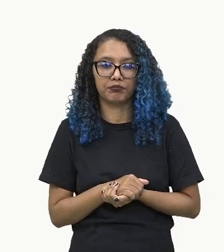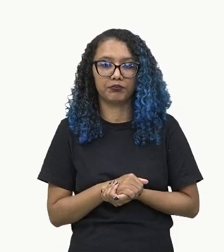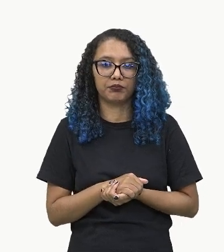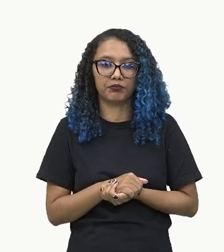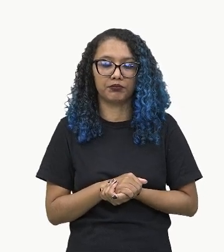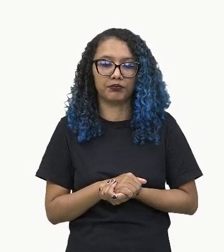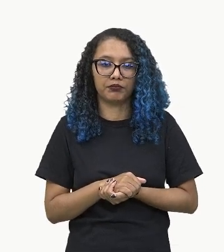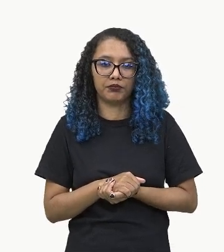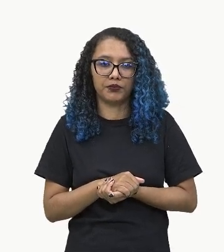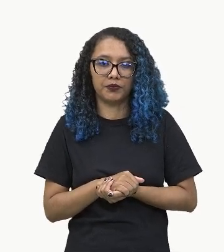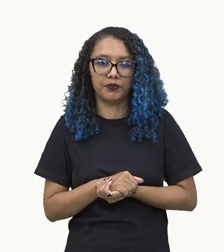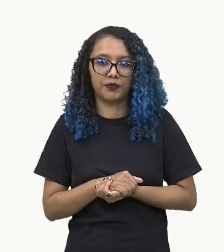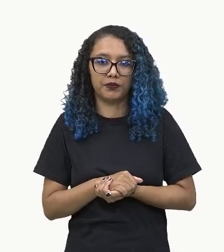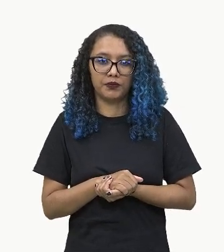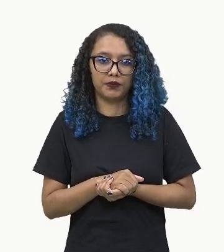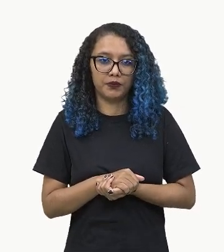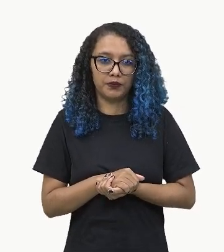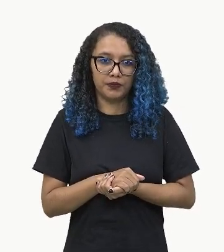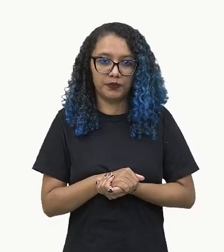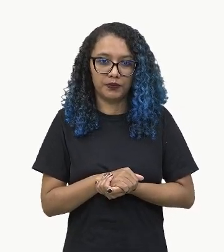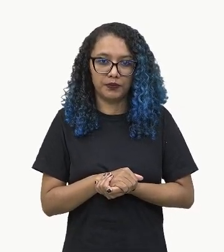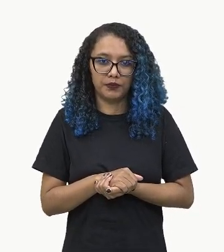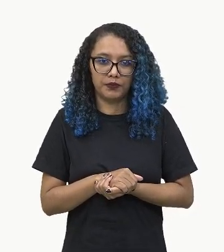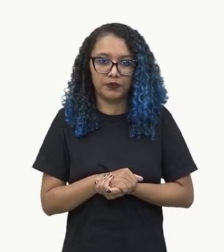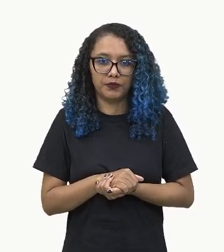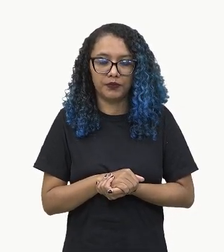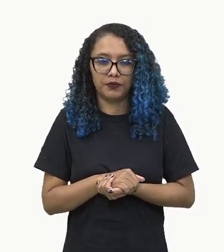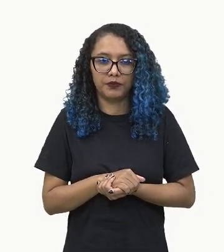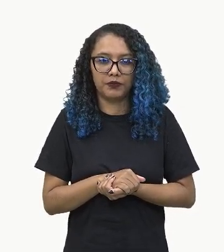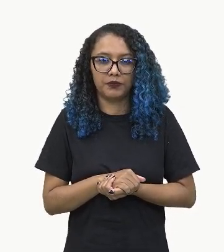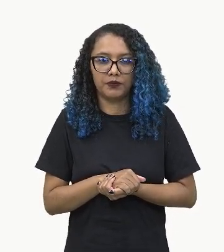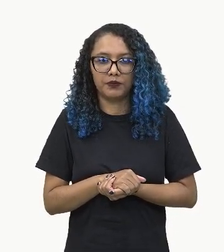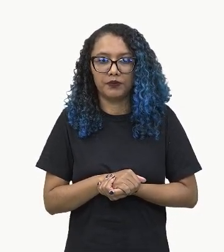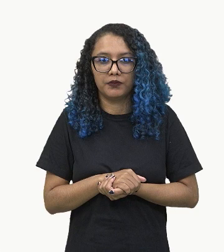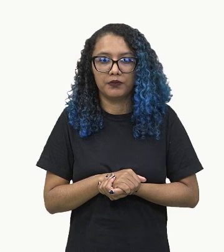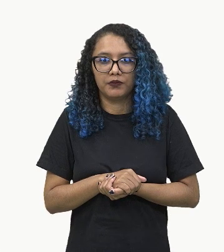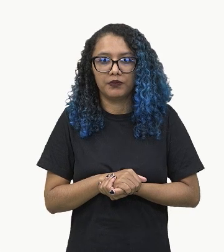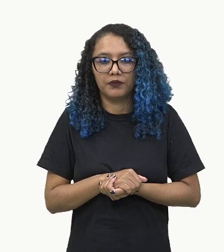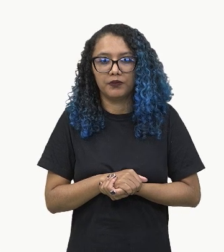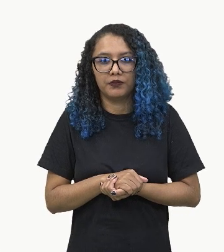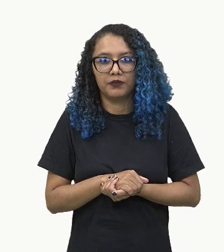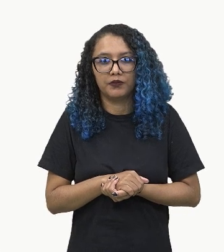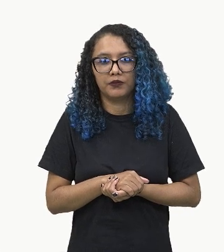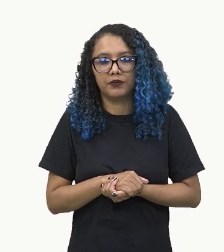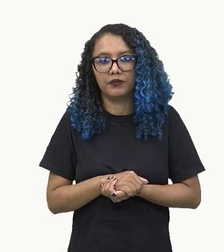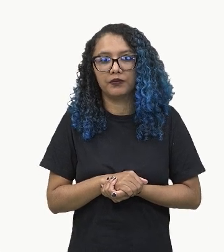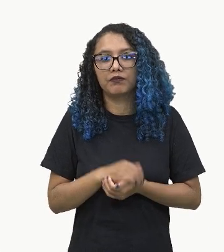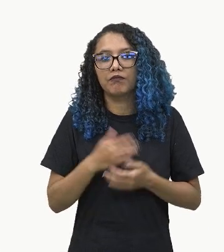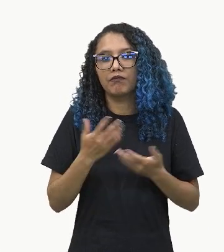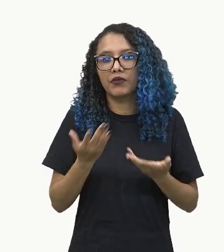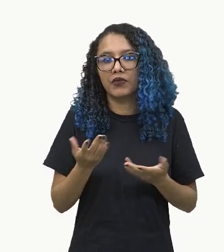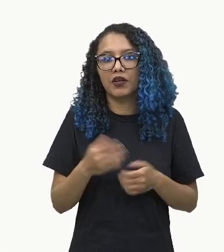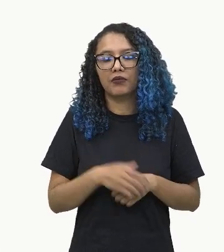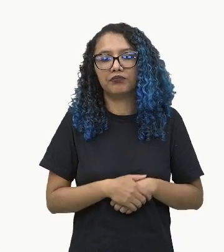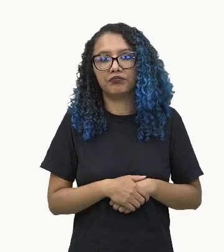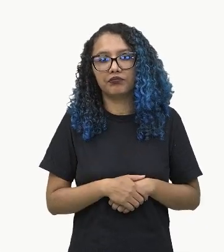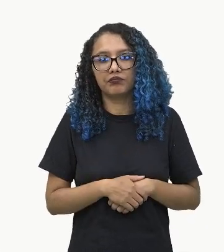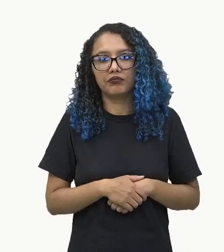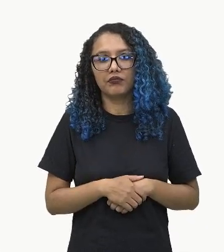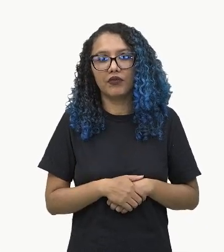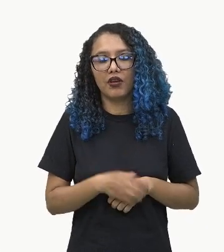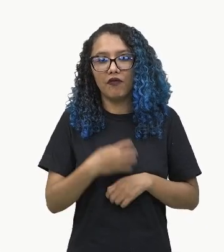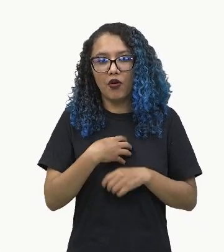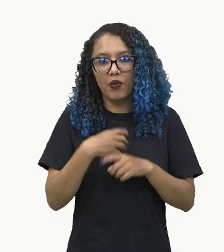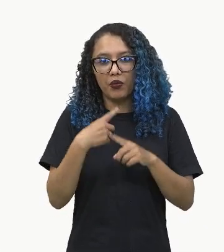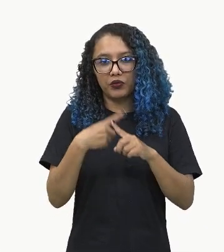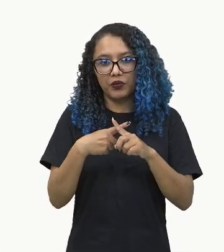multiplicação. Tá? Só que, assim, a forma fatorada da expressão